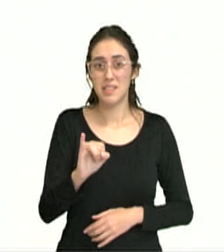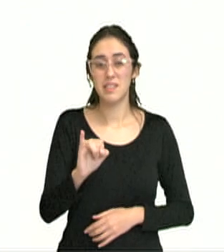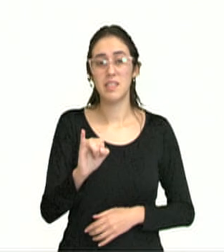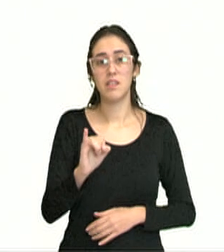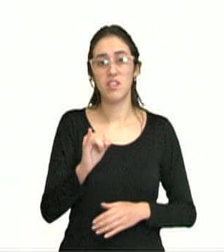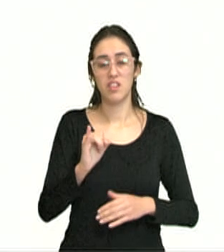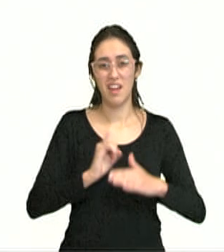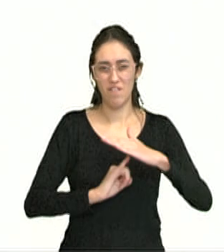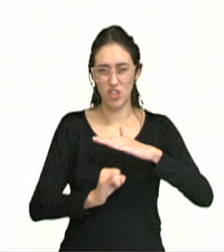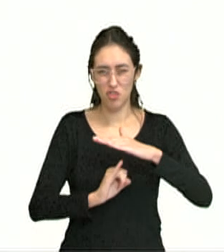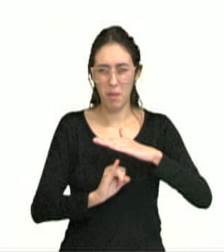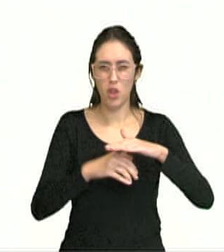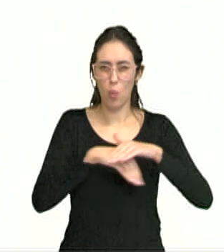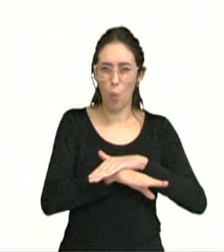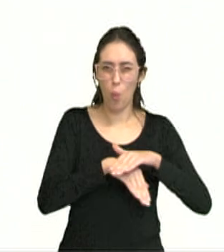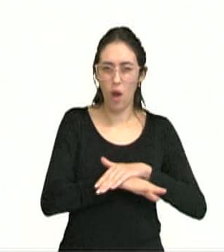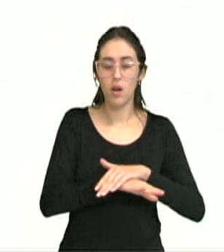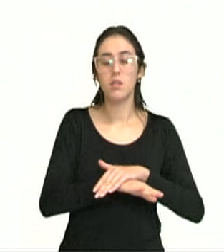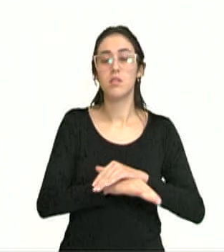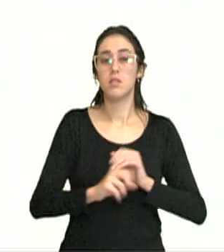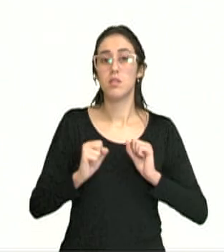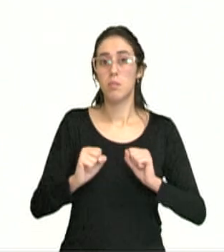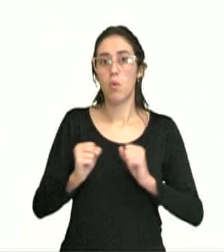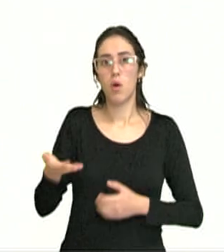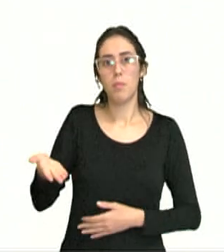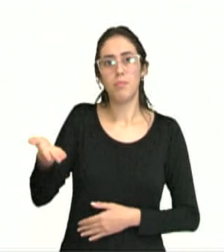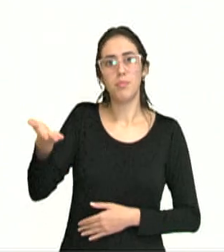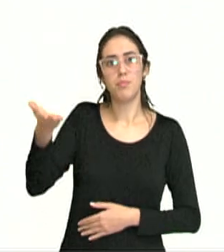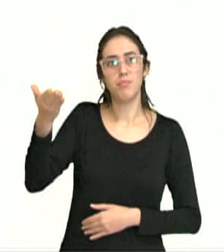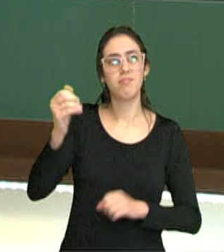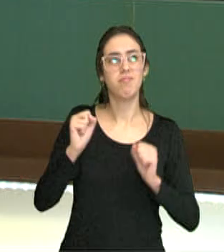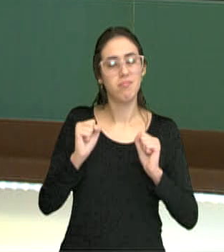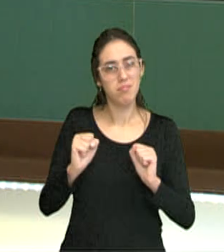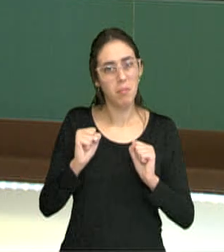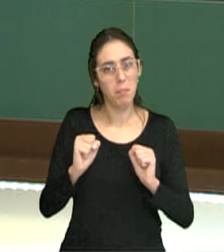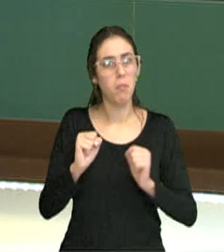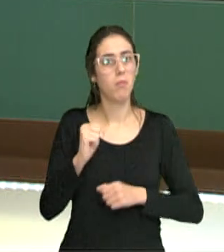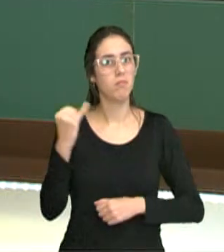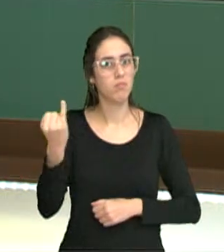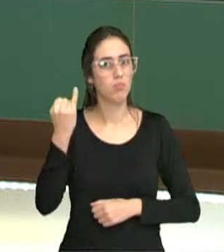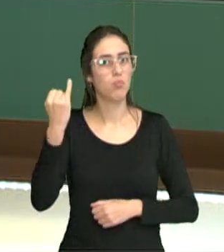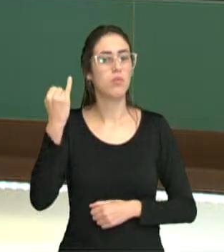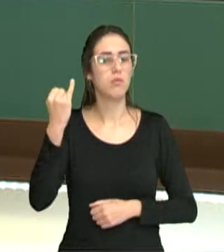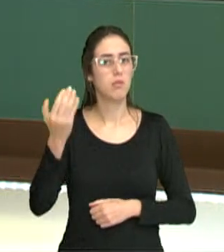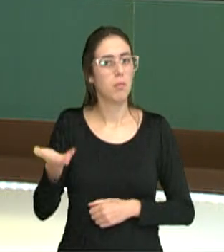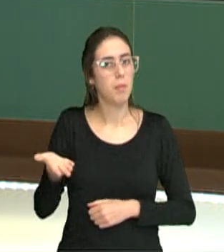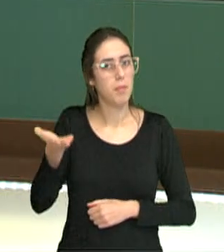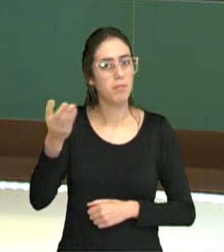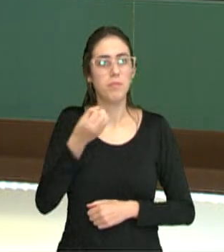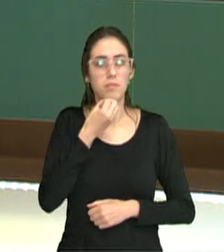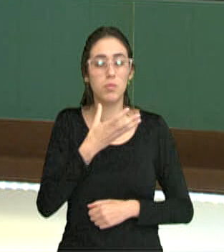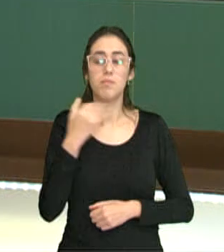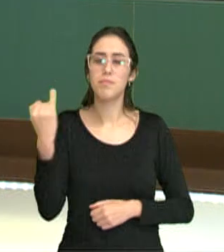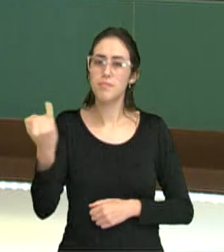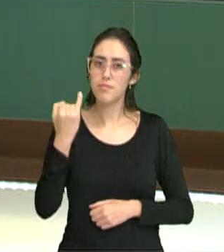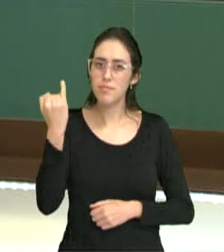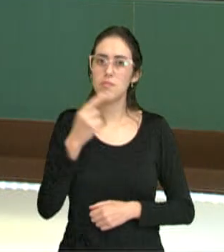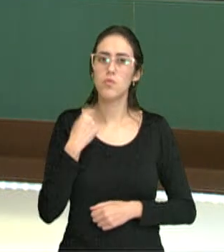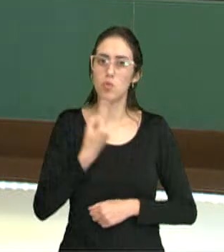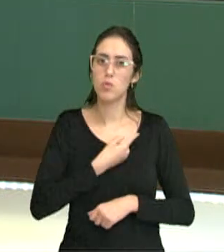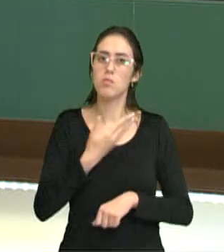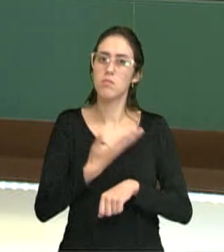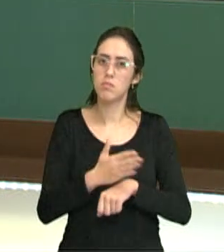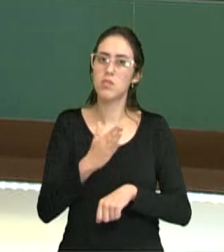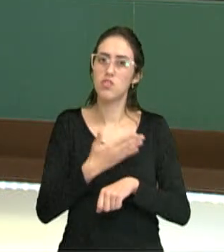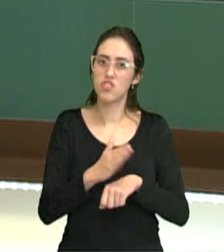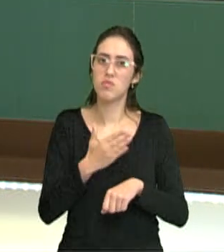ganhar exatamente conseguindo rendimento através dos juros. É bastante importante a gente fazer